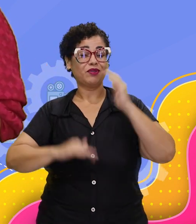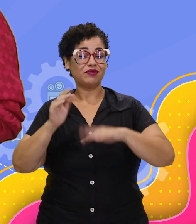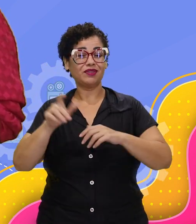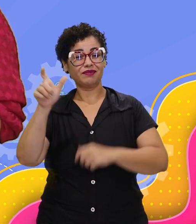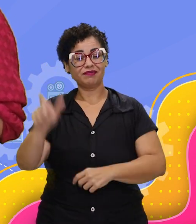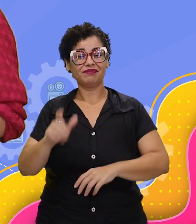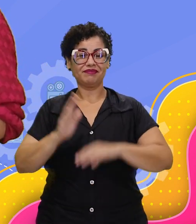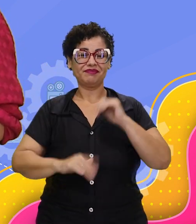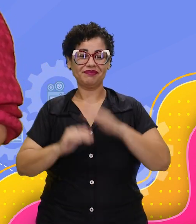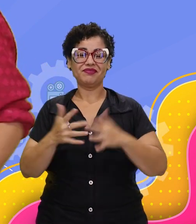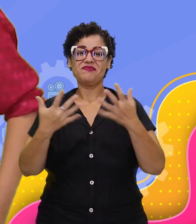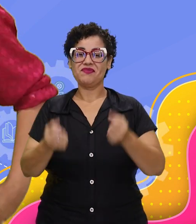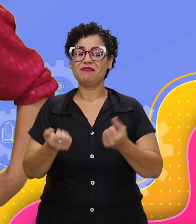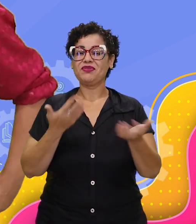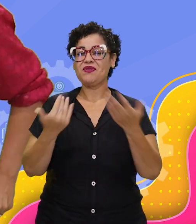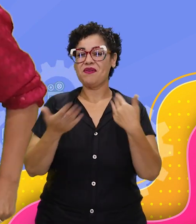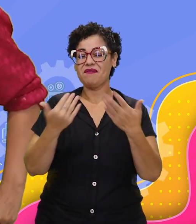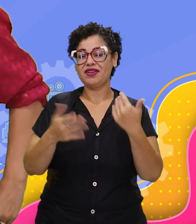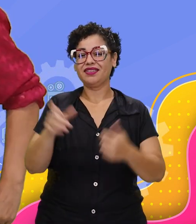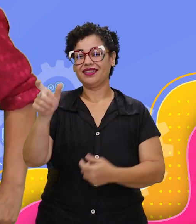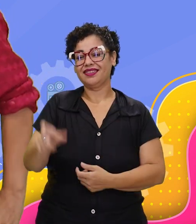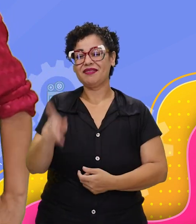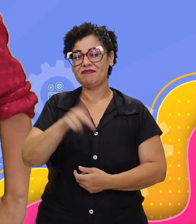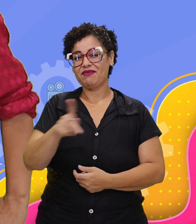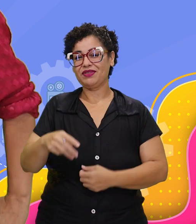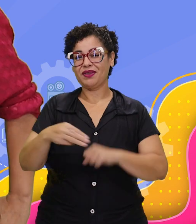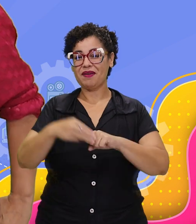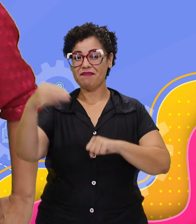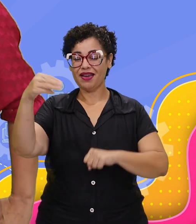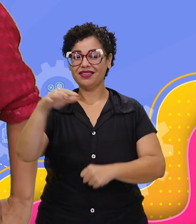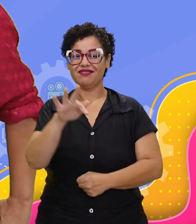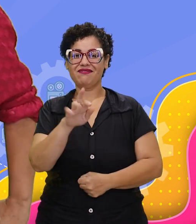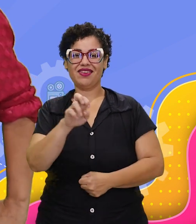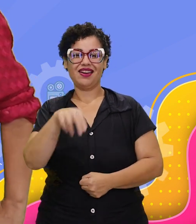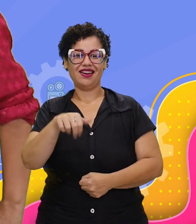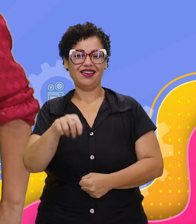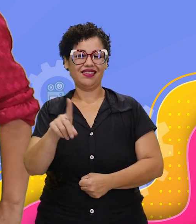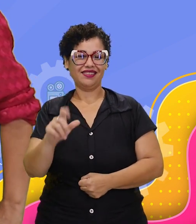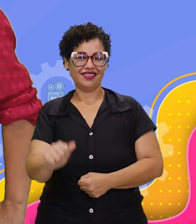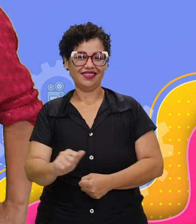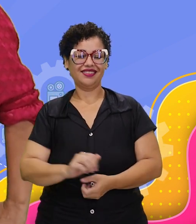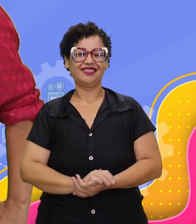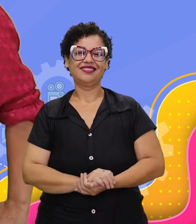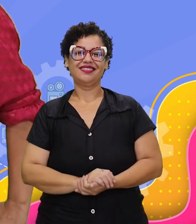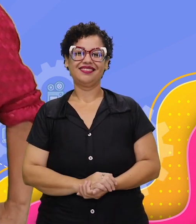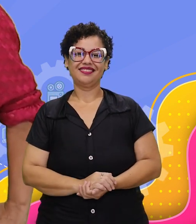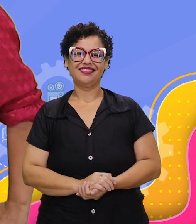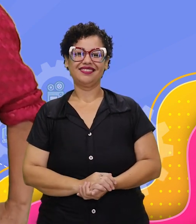profissão de historiador, vamos conversar com a historiadora, professora mestre, Fernanda Assunção.